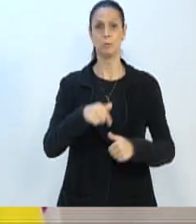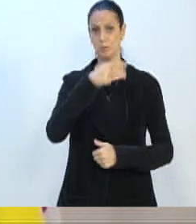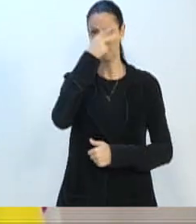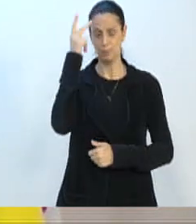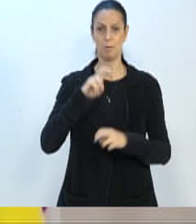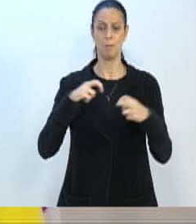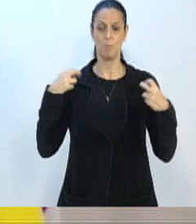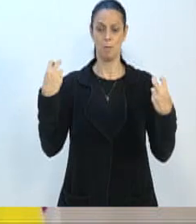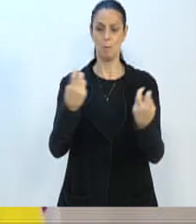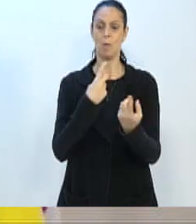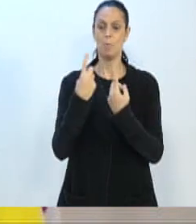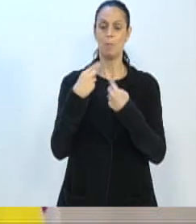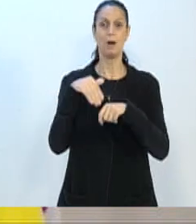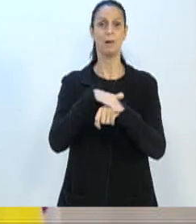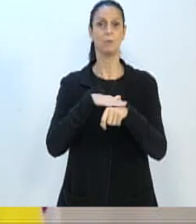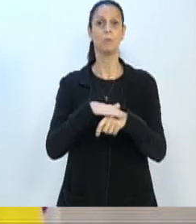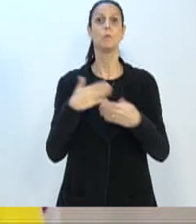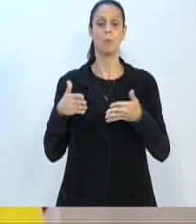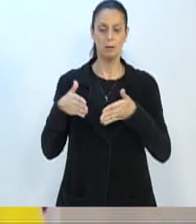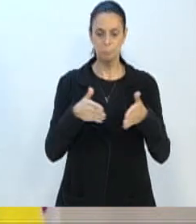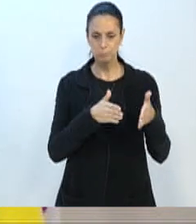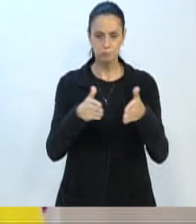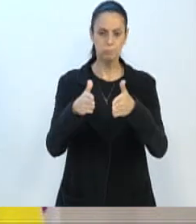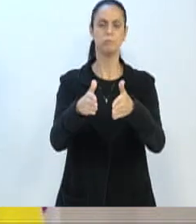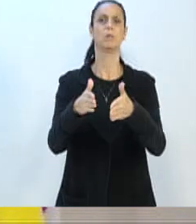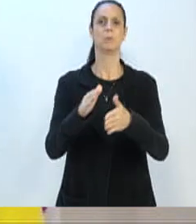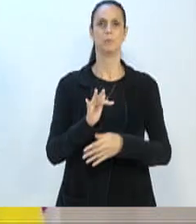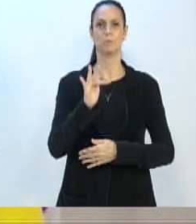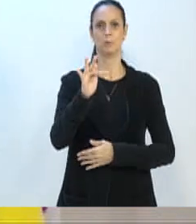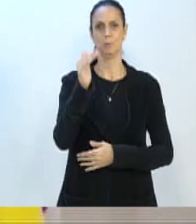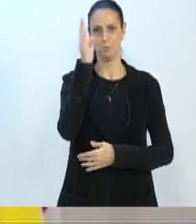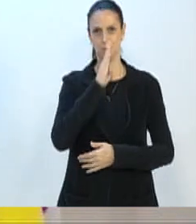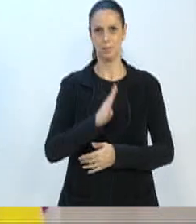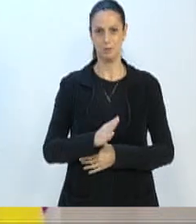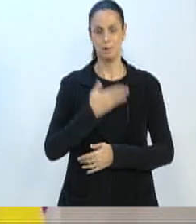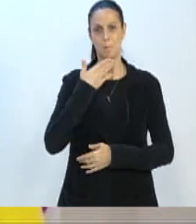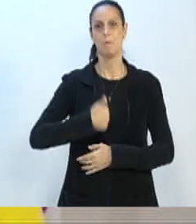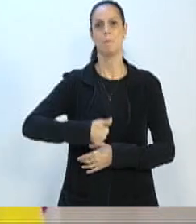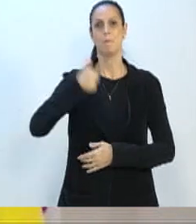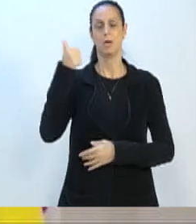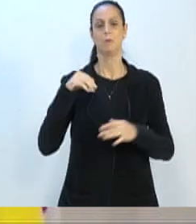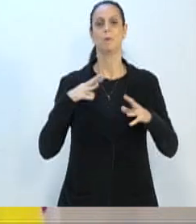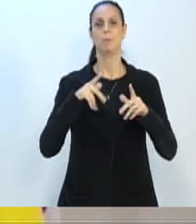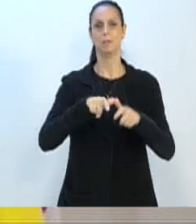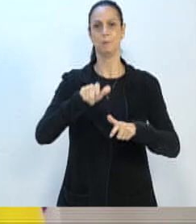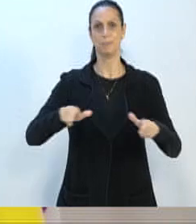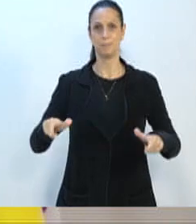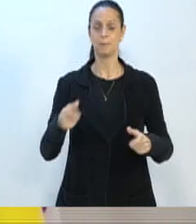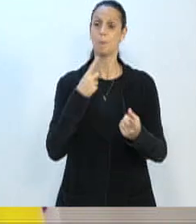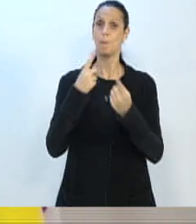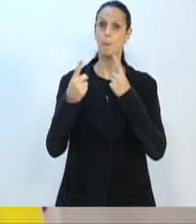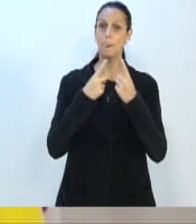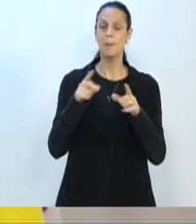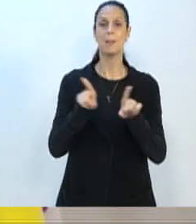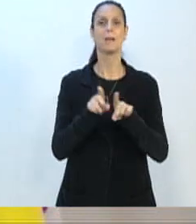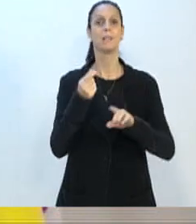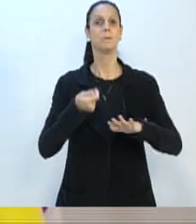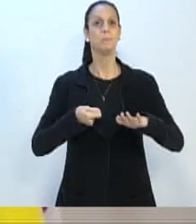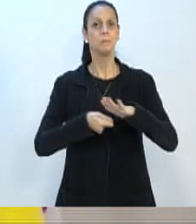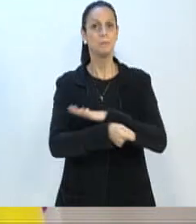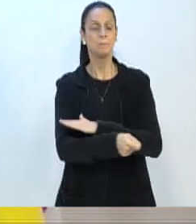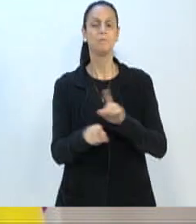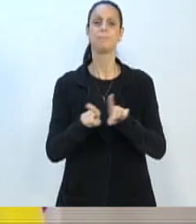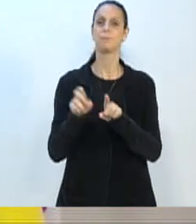dialogarem sobre os caminhos que precisam ser adotados para construção de um país melhor para todos dialogar sobre os investimentos necessários